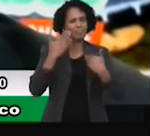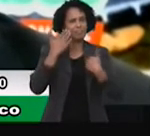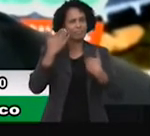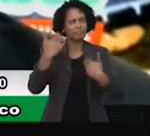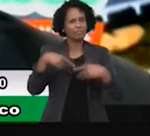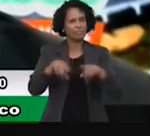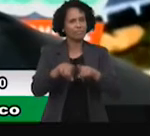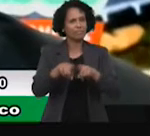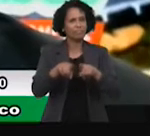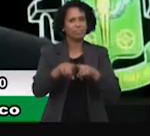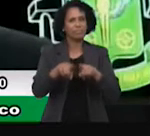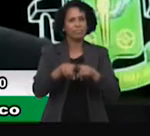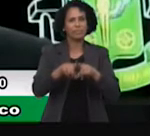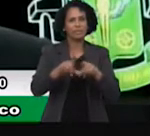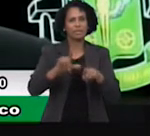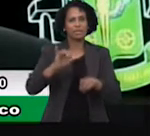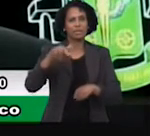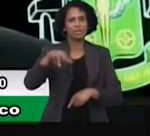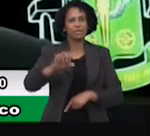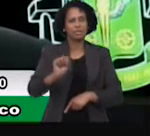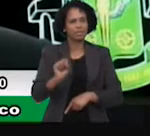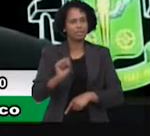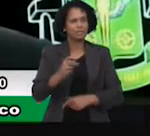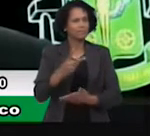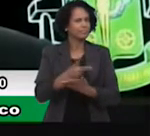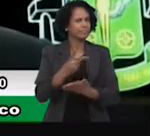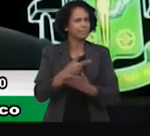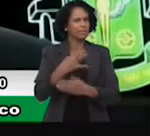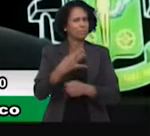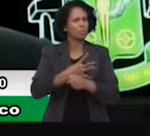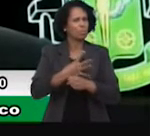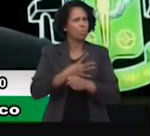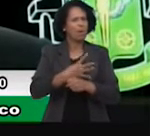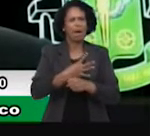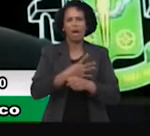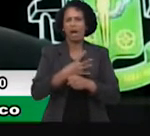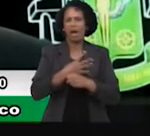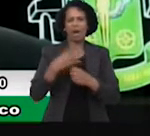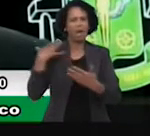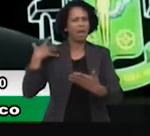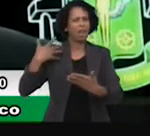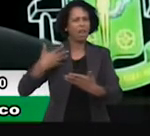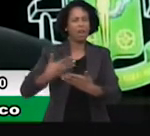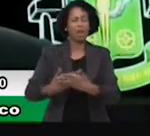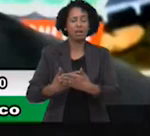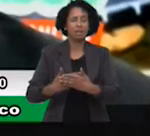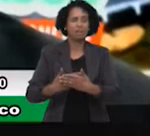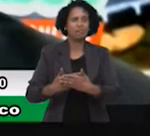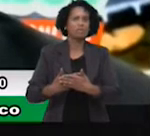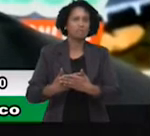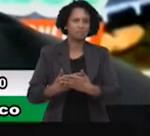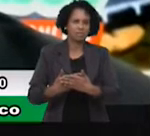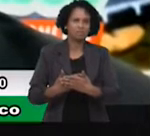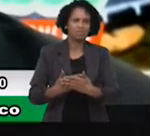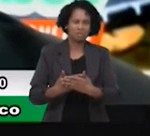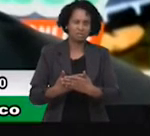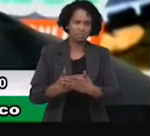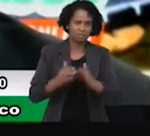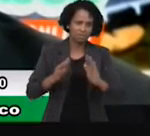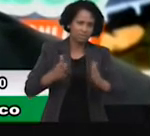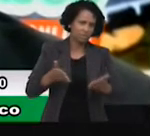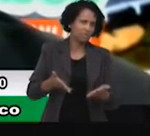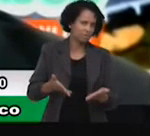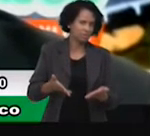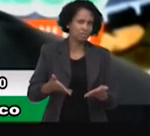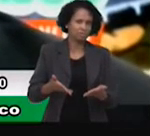Lins, sempre também, durante esses 4 anos, procurou nos atender, sempre dia, de maneira muito grande na